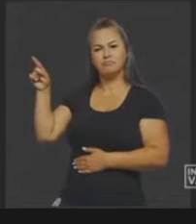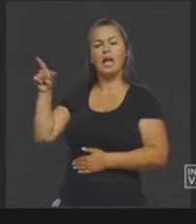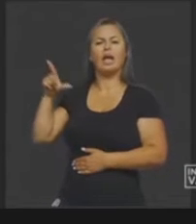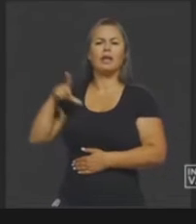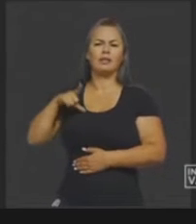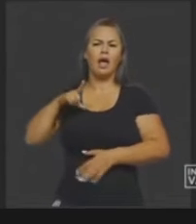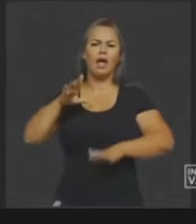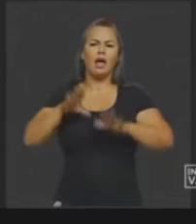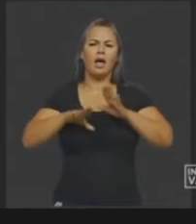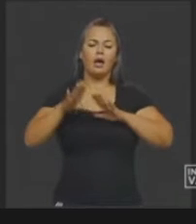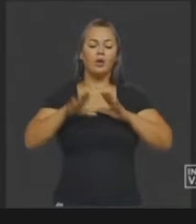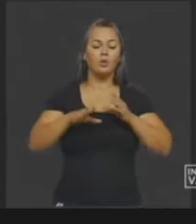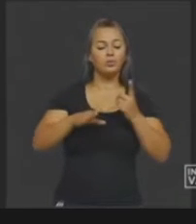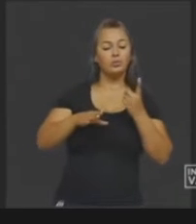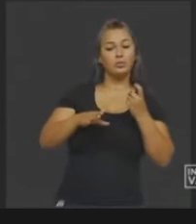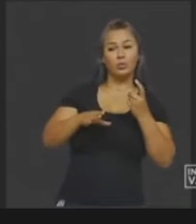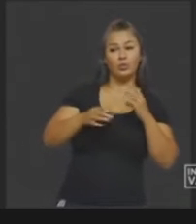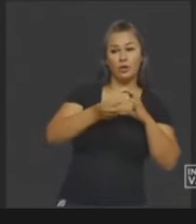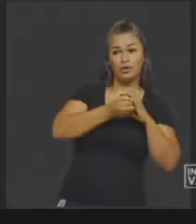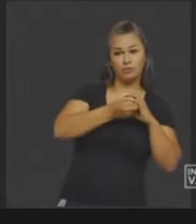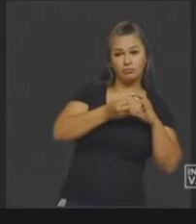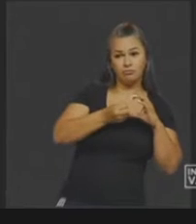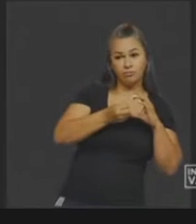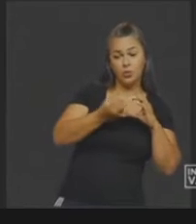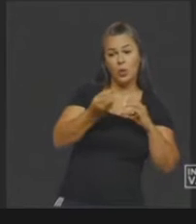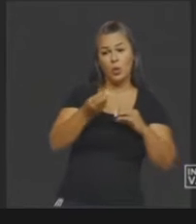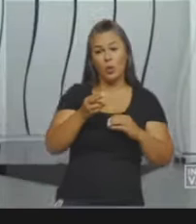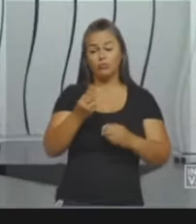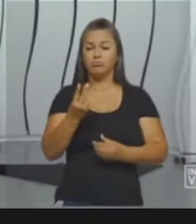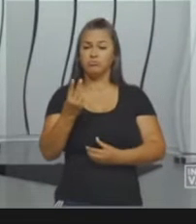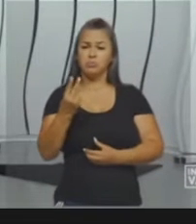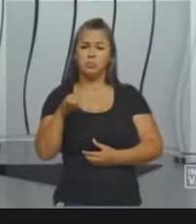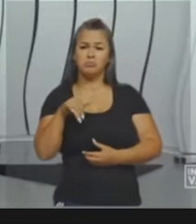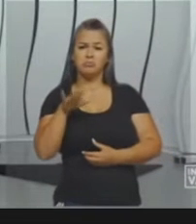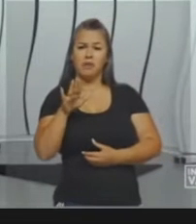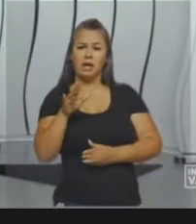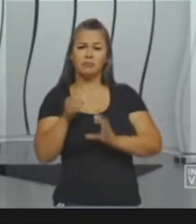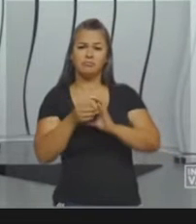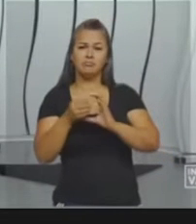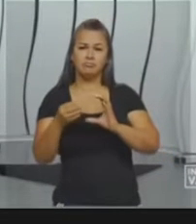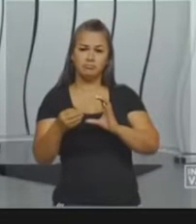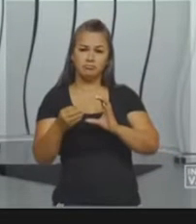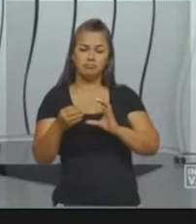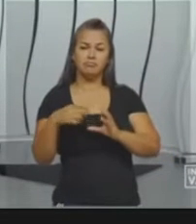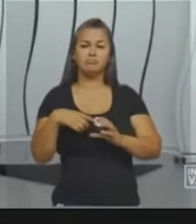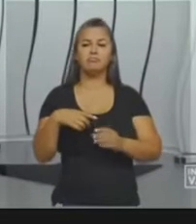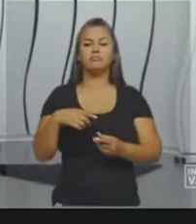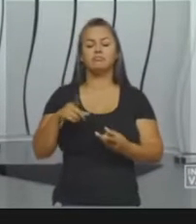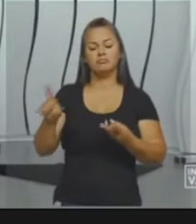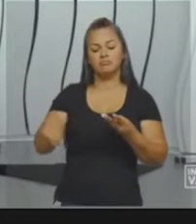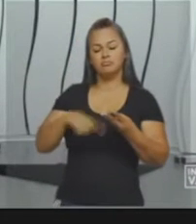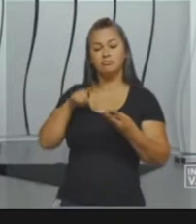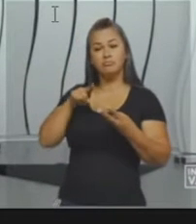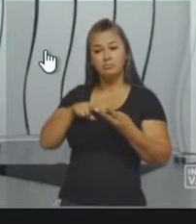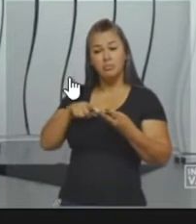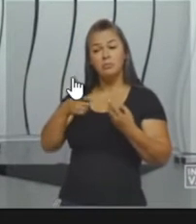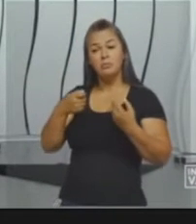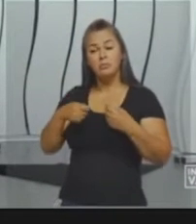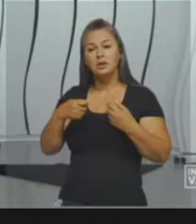também pluricelulares. Precisam de se alimentar de outro ser vivo ou de produtos desse outro ser